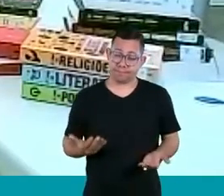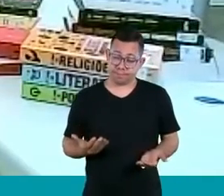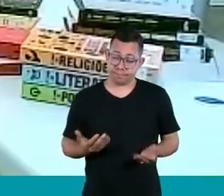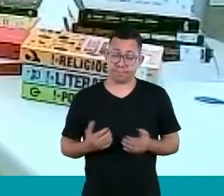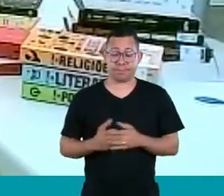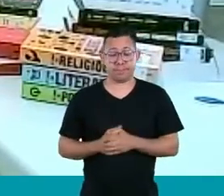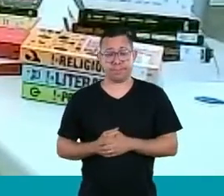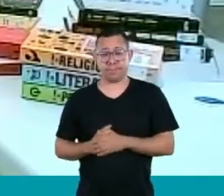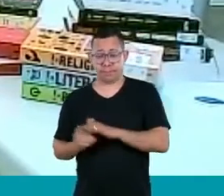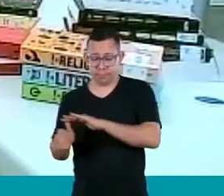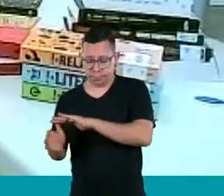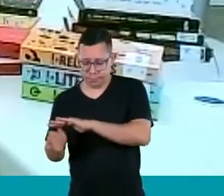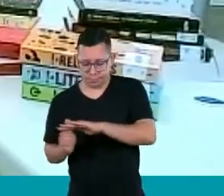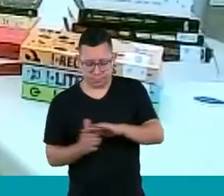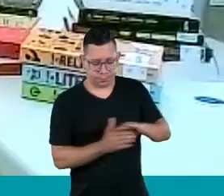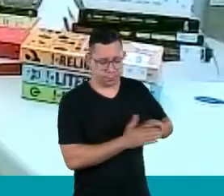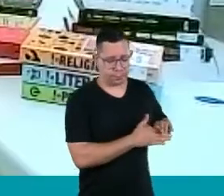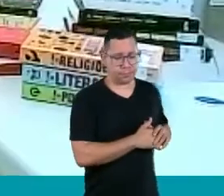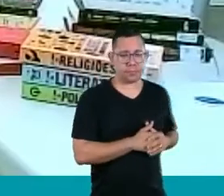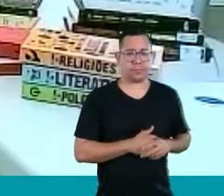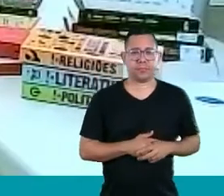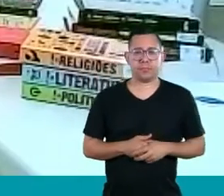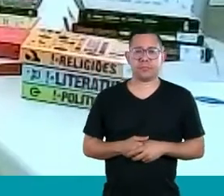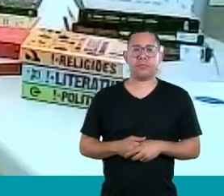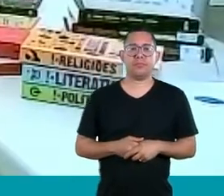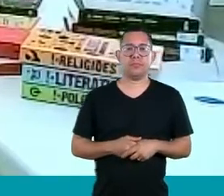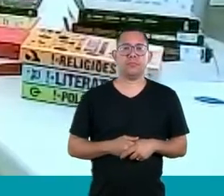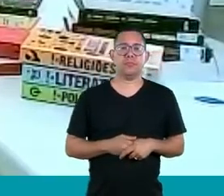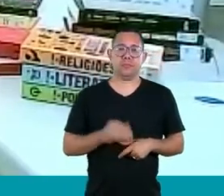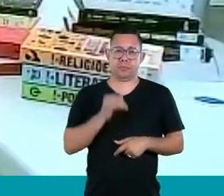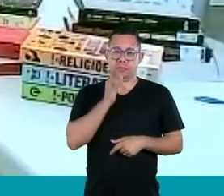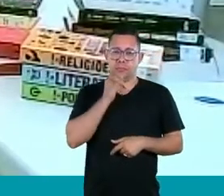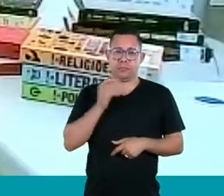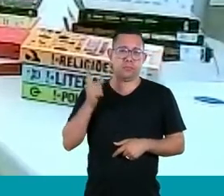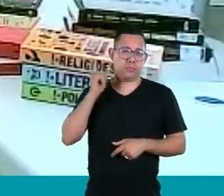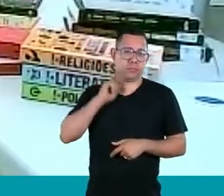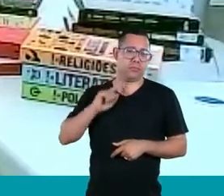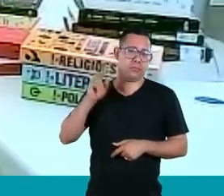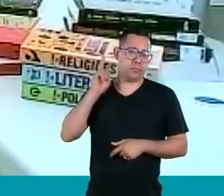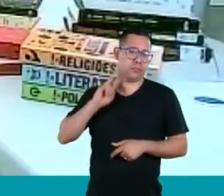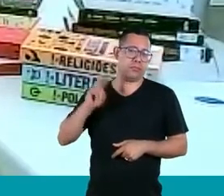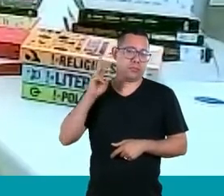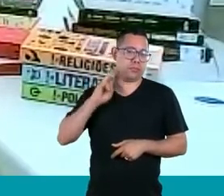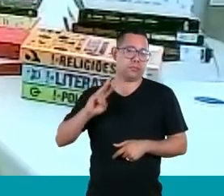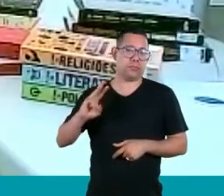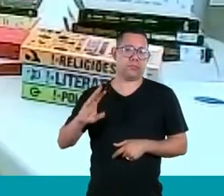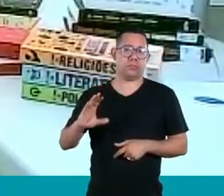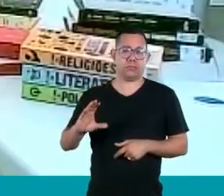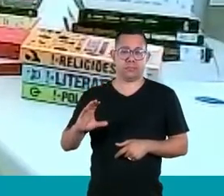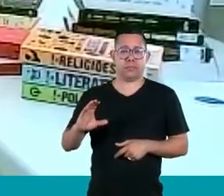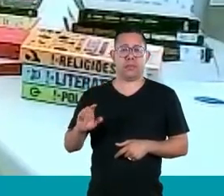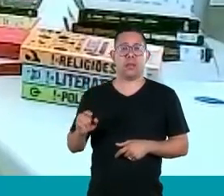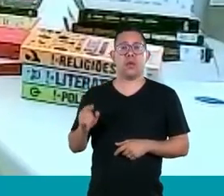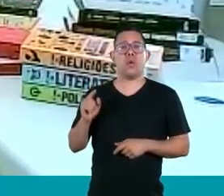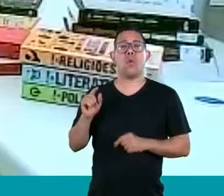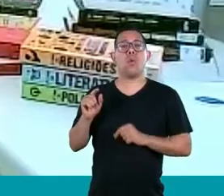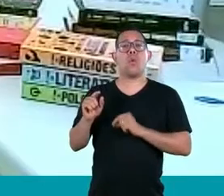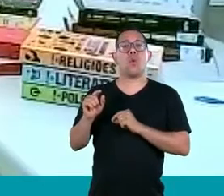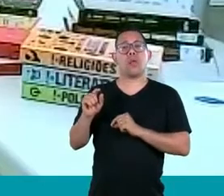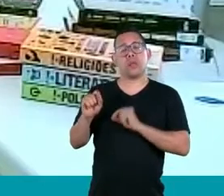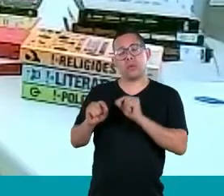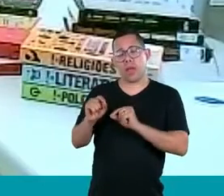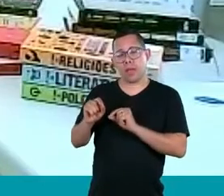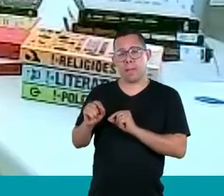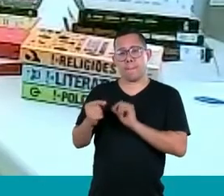a argumentar através de receitas prontas. Aliás, muitos cursos online vão vender justamente isso,